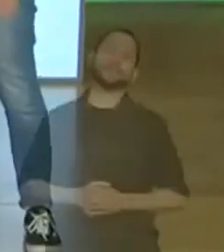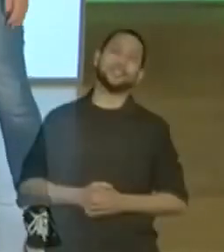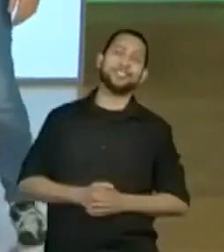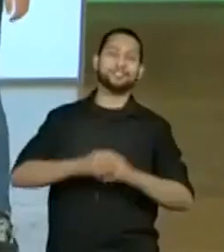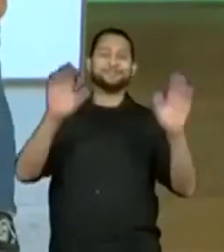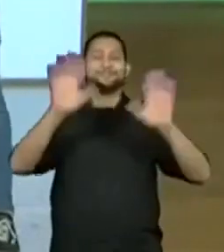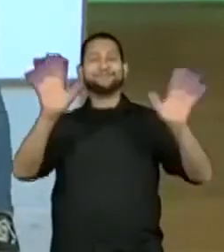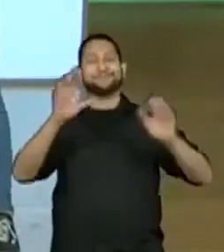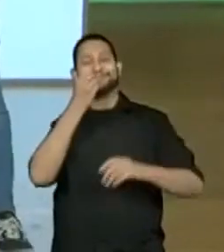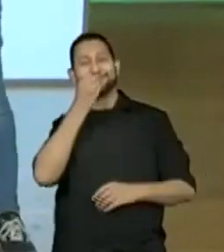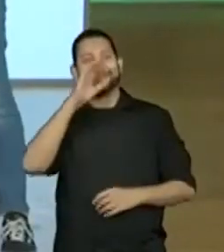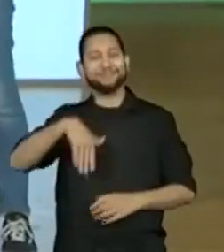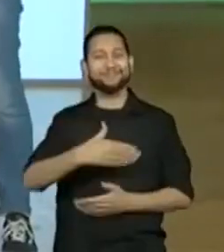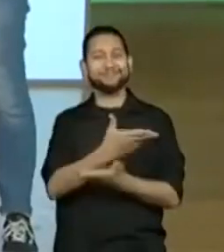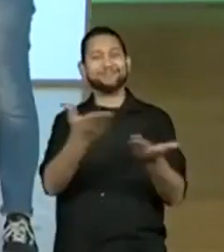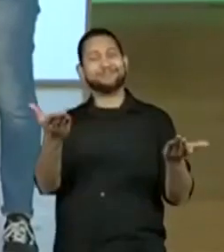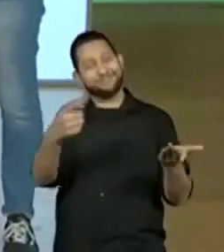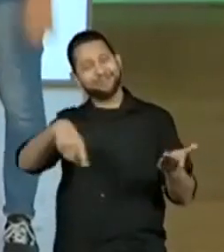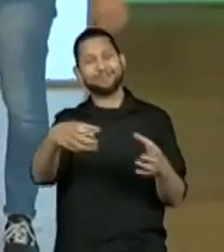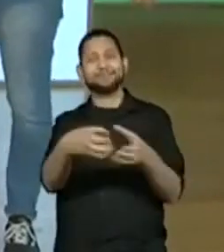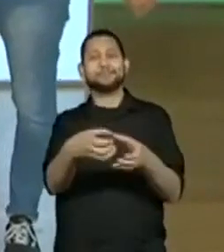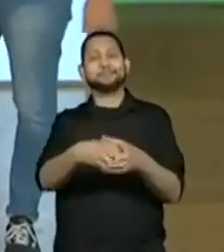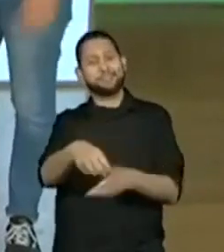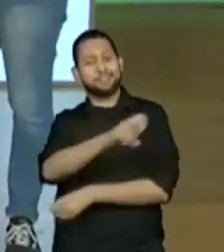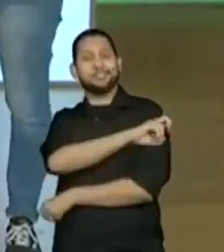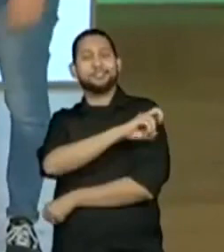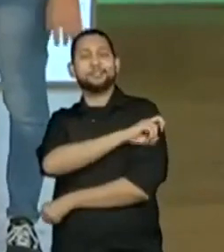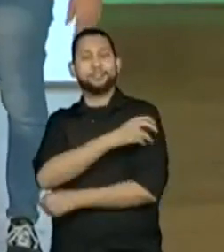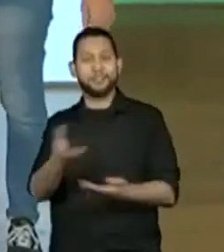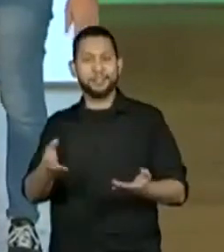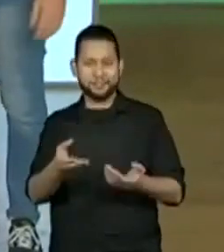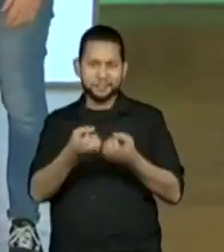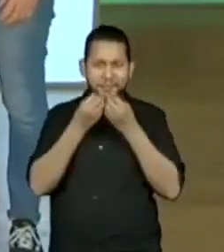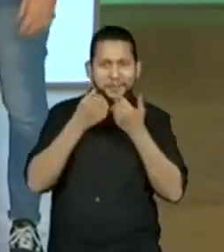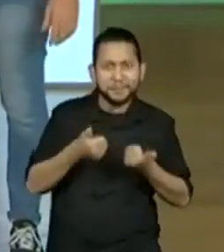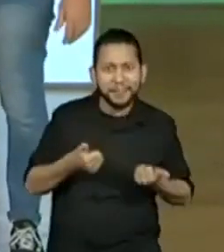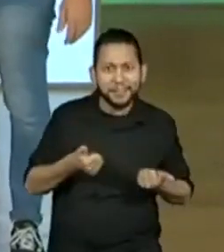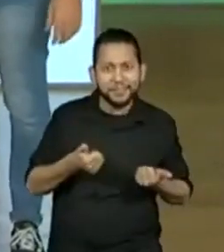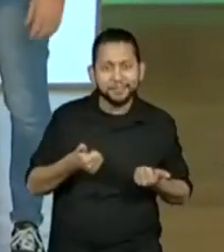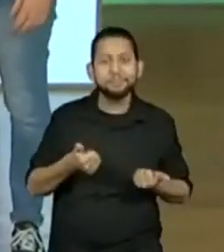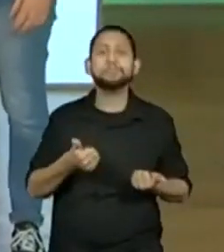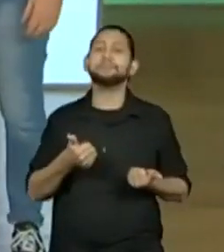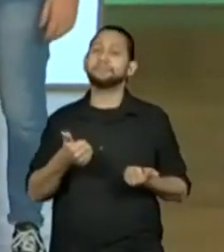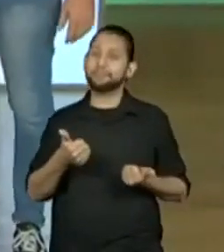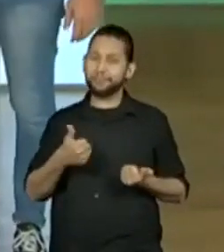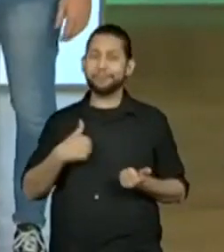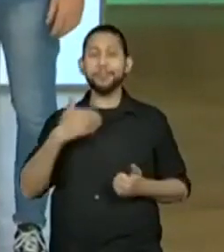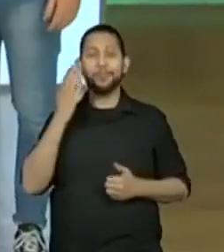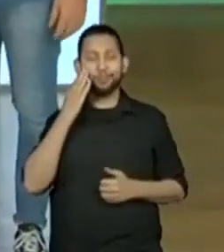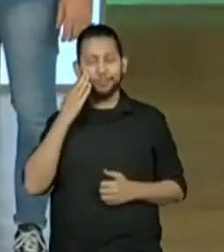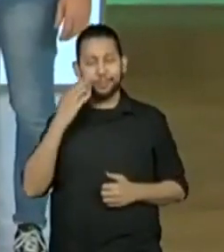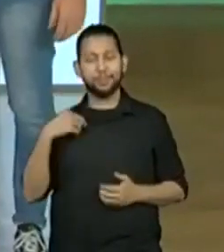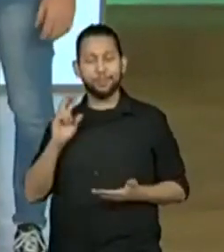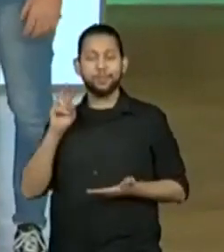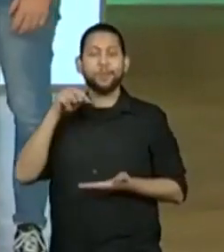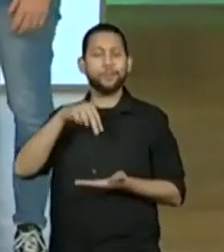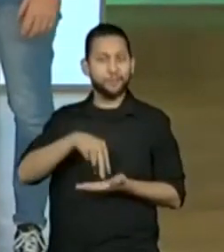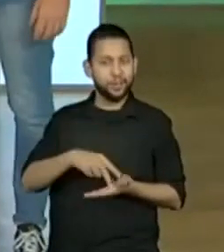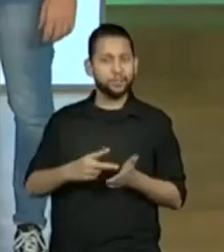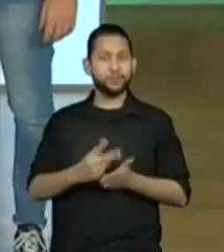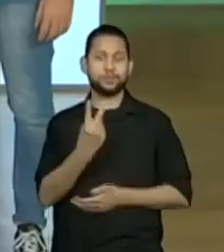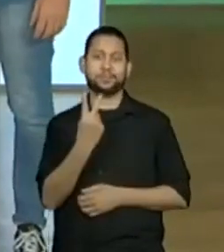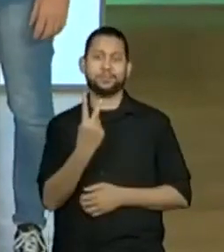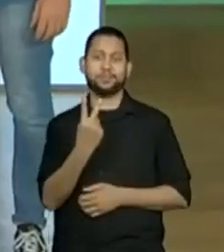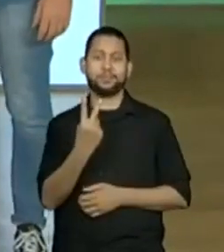Boa tarde, galerinha do quinto ano! Tudo bem com vocês? Eu sei, é a segunda vez que vocês me veem hoje,